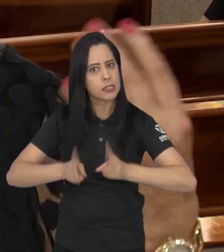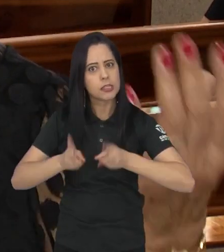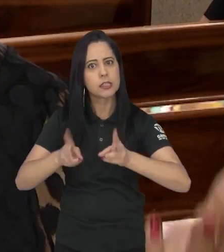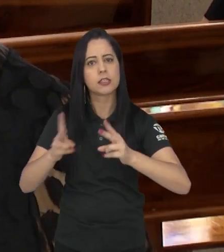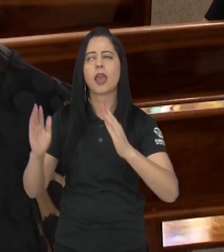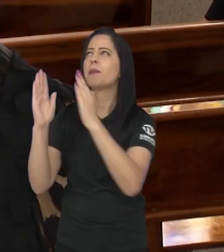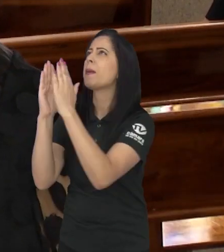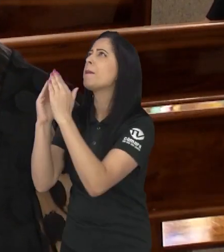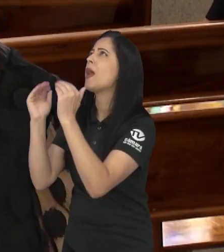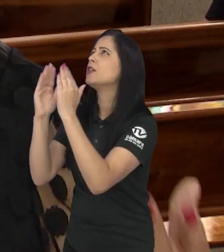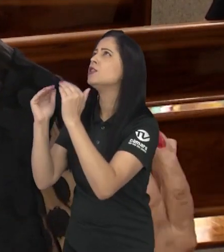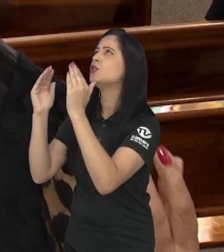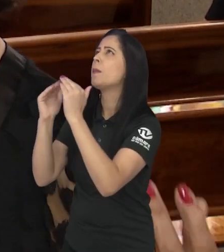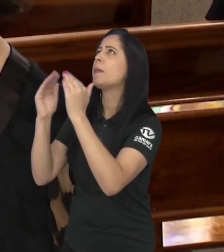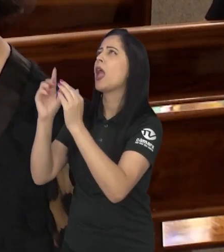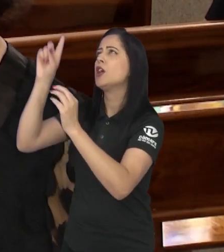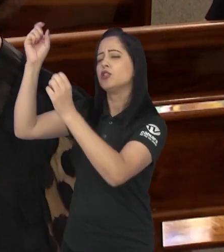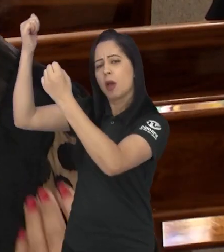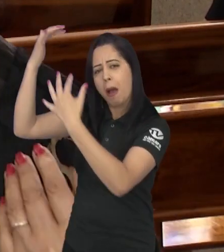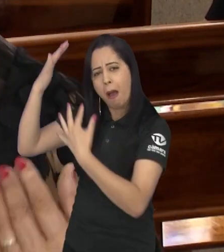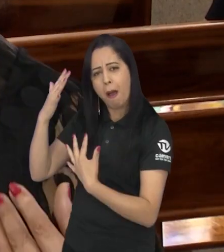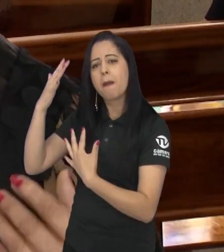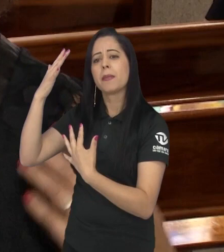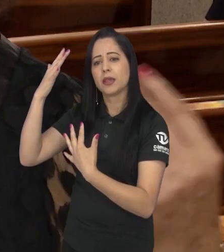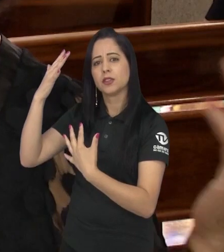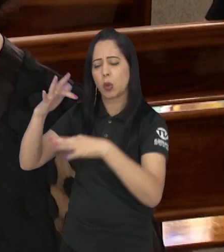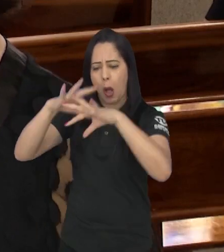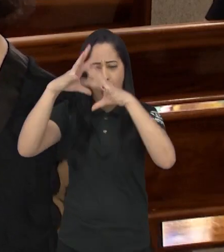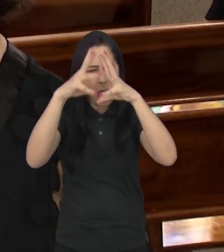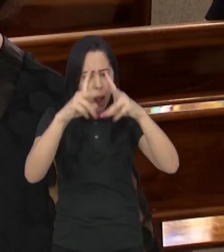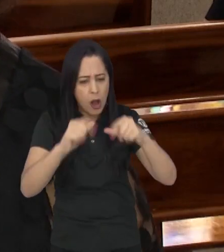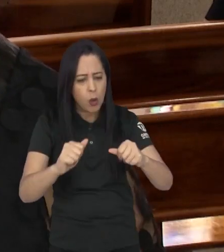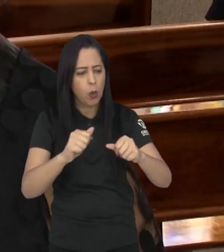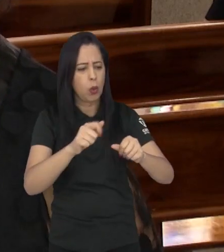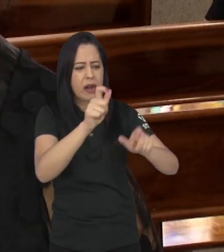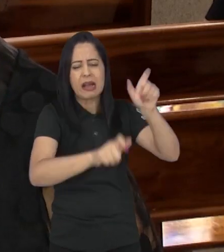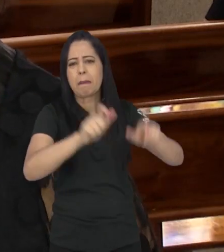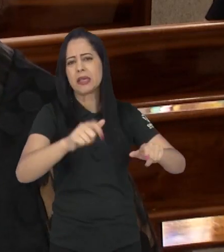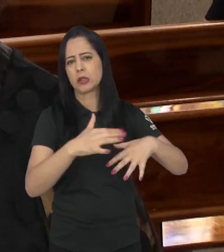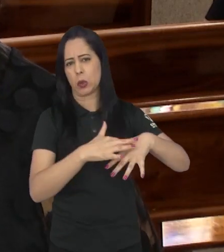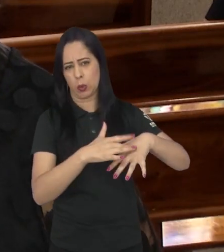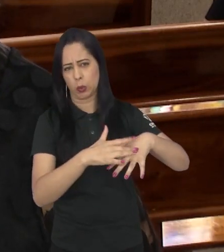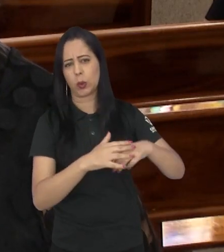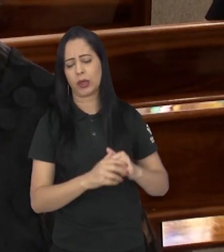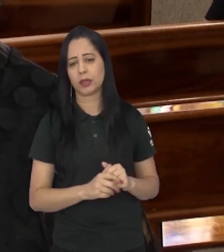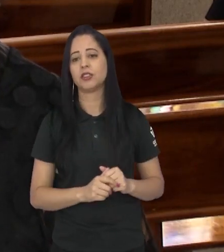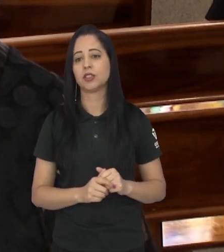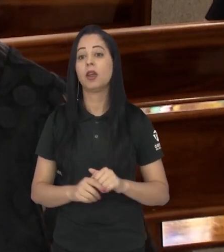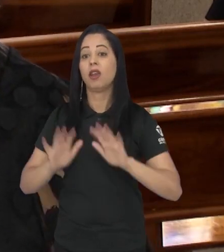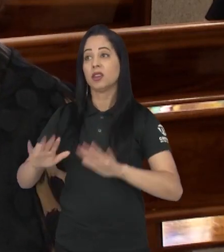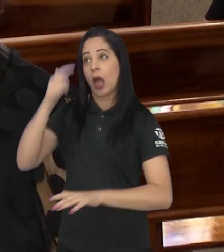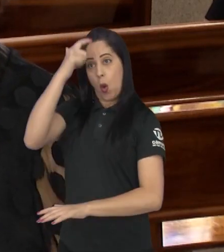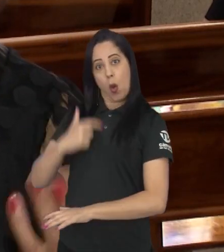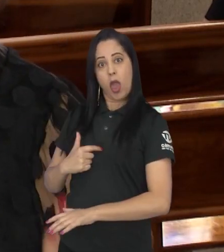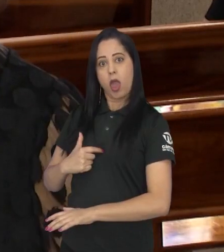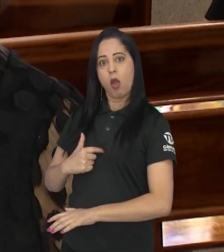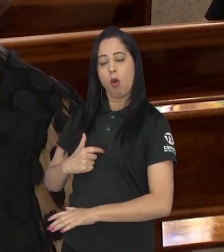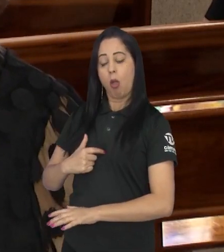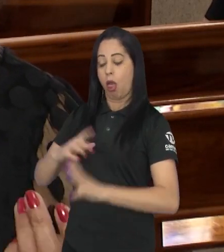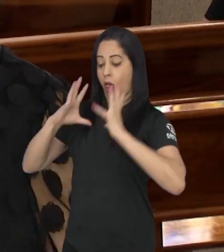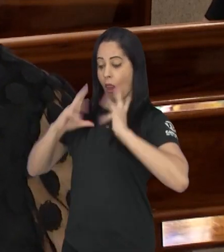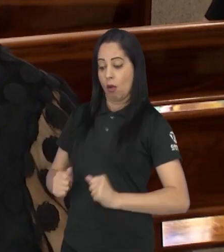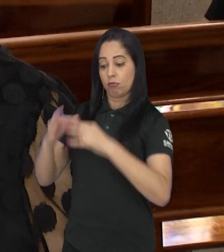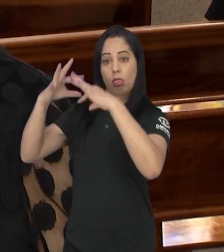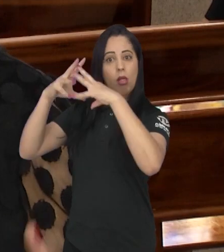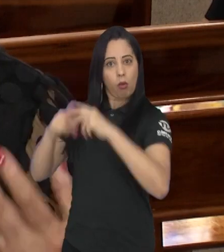dirigida a ele, né, para nossa cura, para a cura dos enfermos do hospital. Então, foi assim que eu fui,